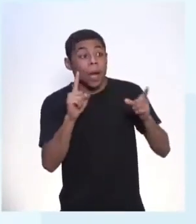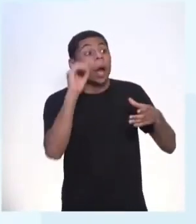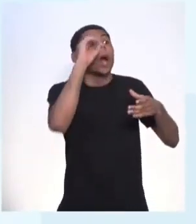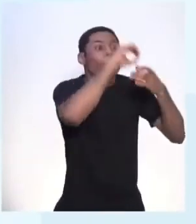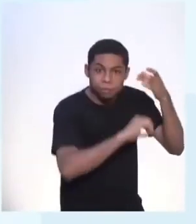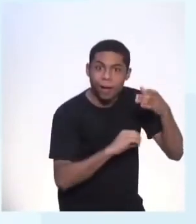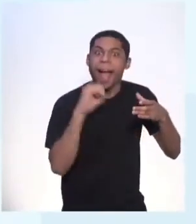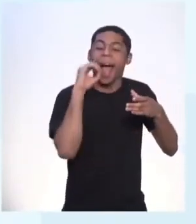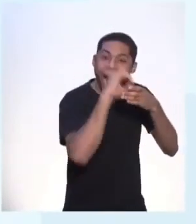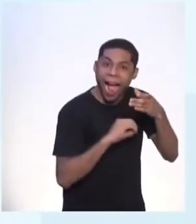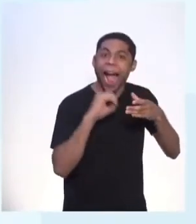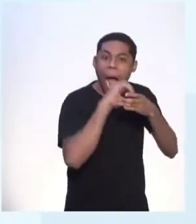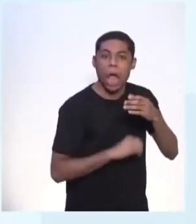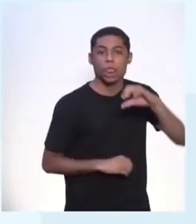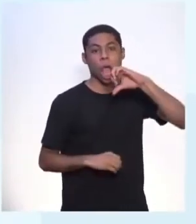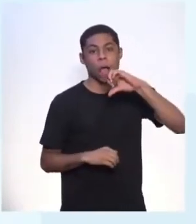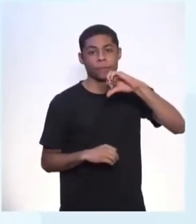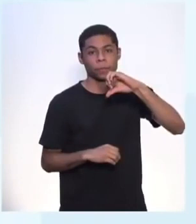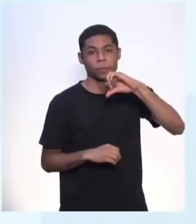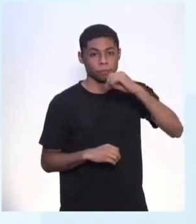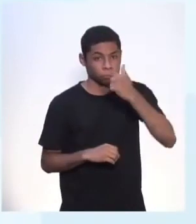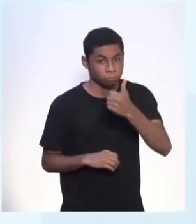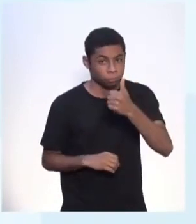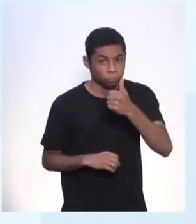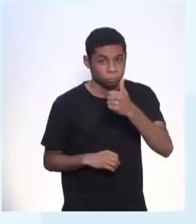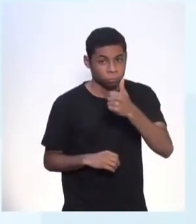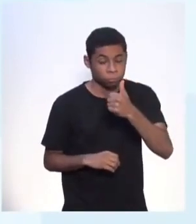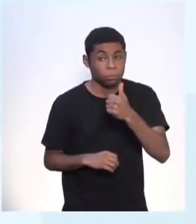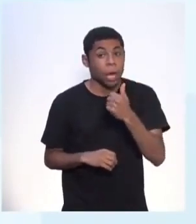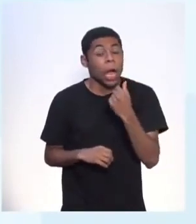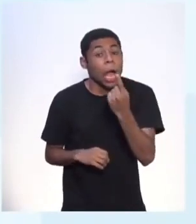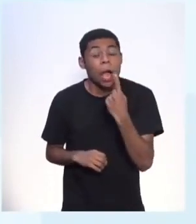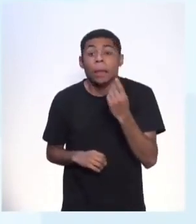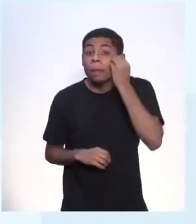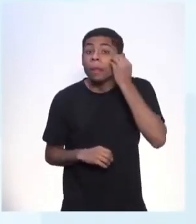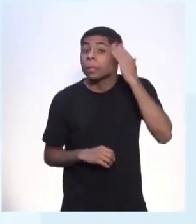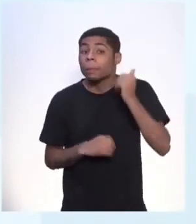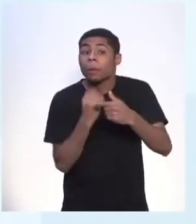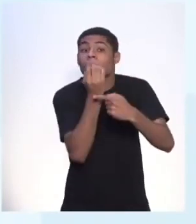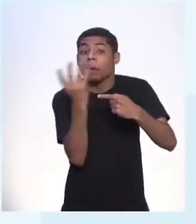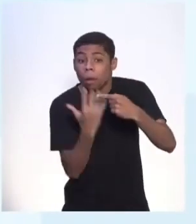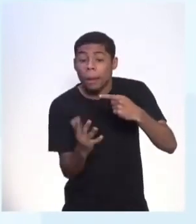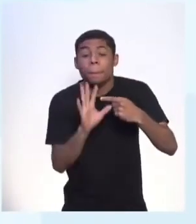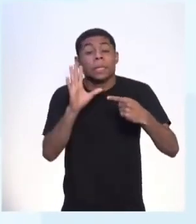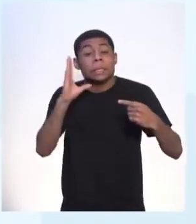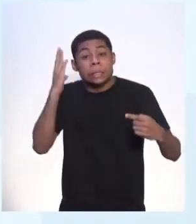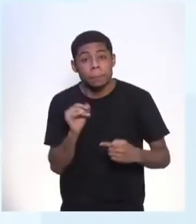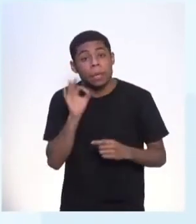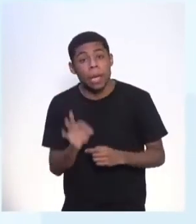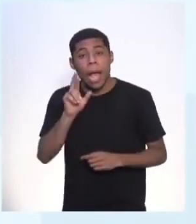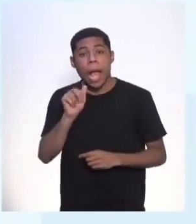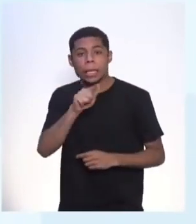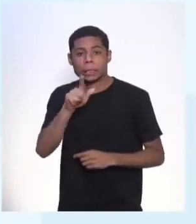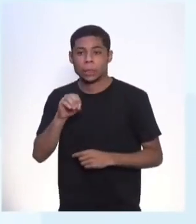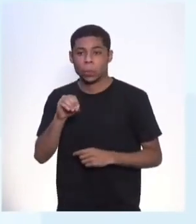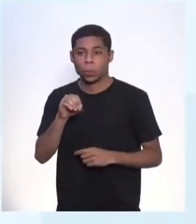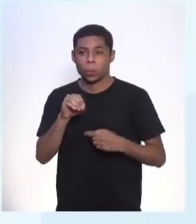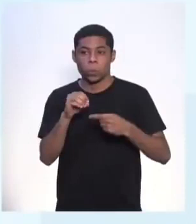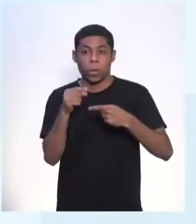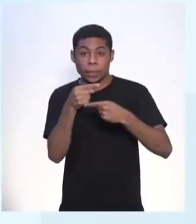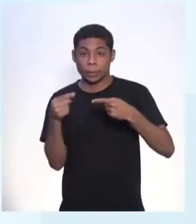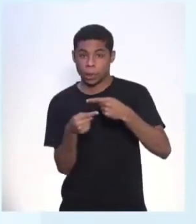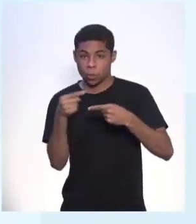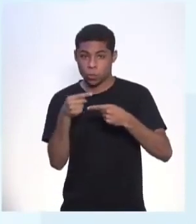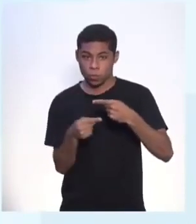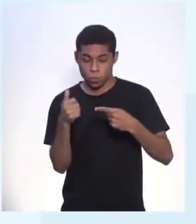vai trabalhar essa questão aí. E na letra A gente quer saber a razão. Olha lá, a razão, tá? Entre o número de acertos